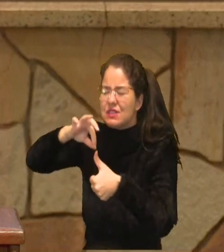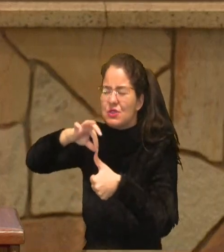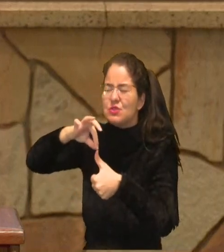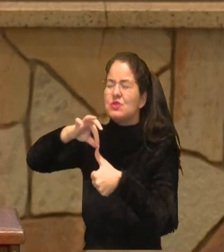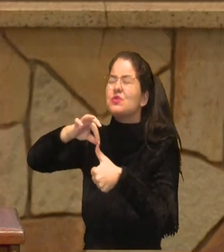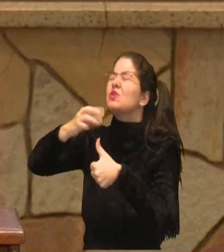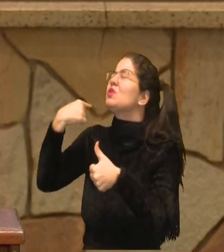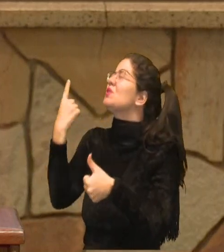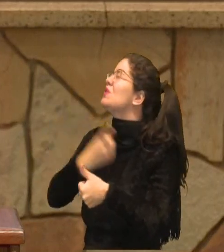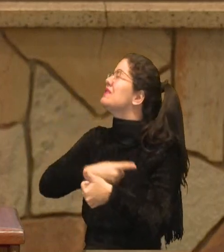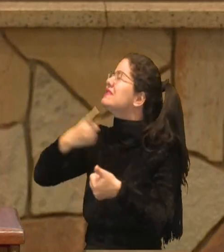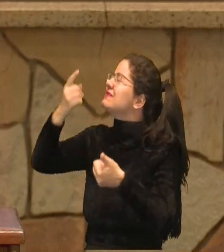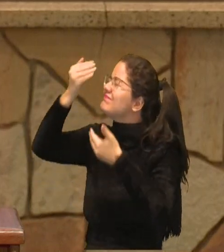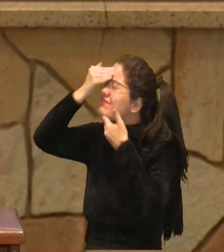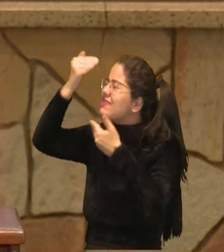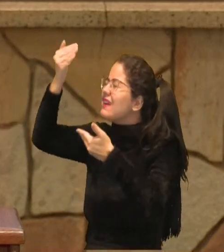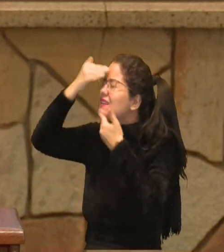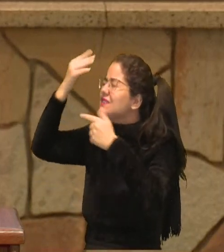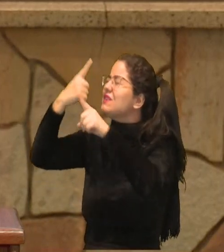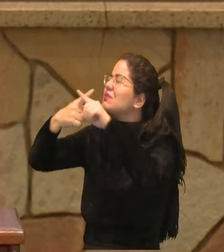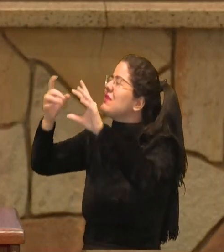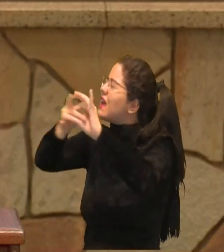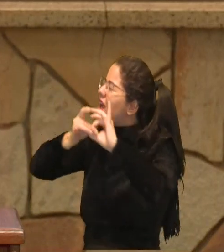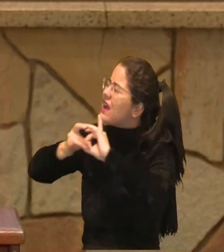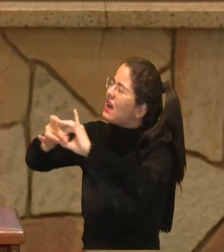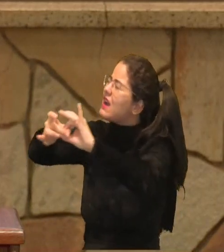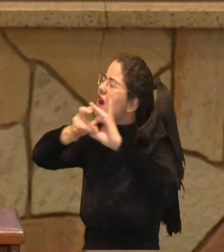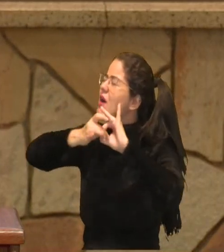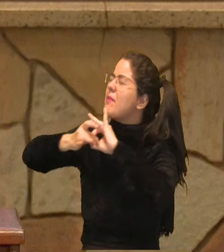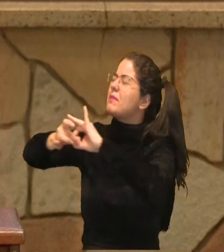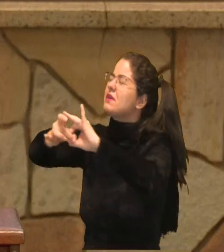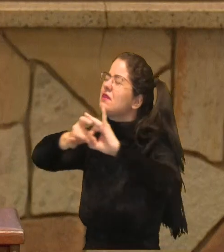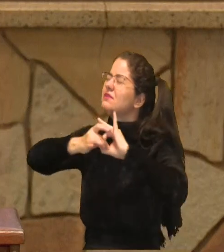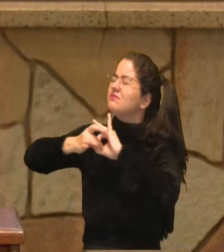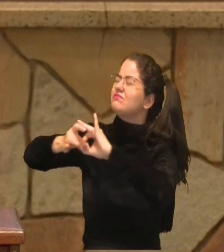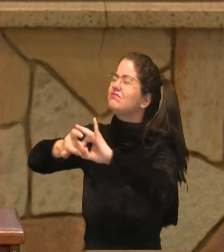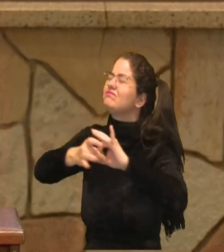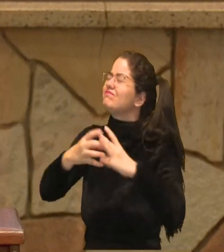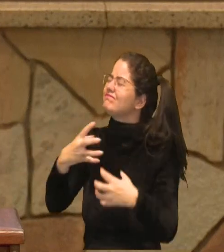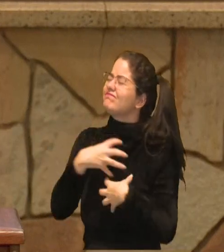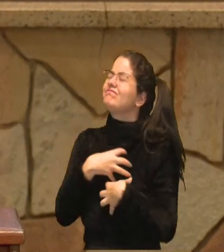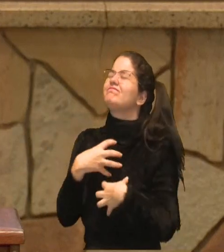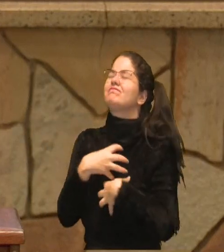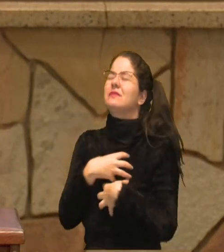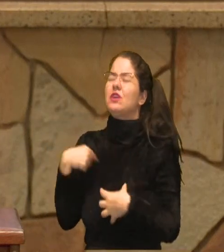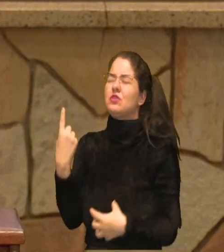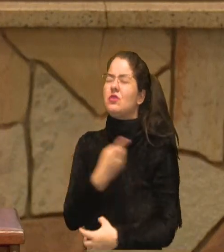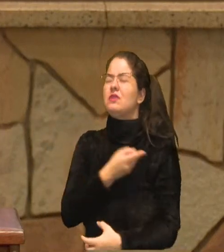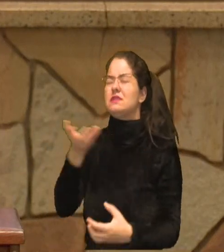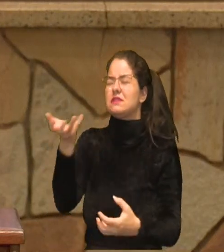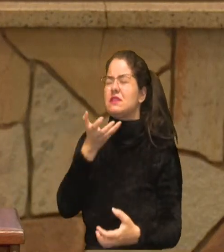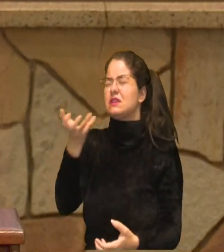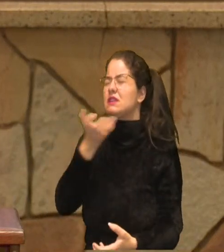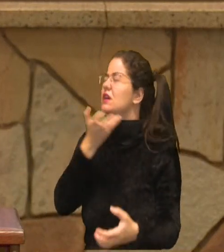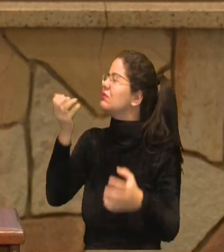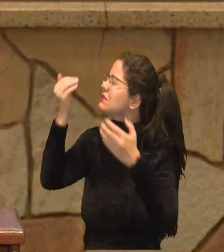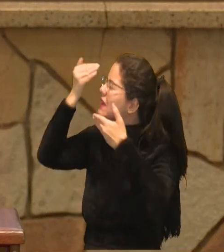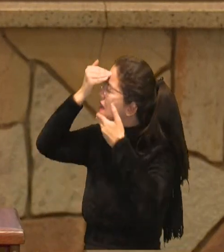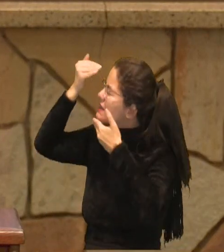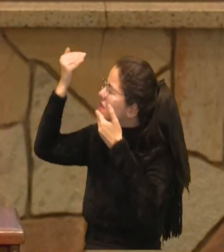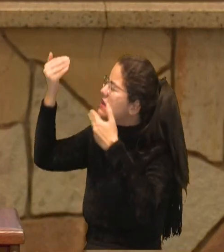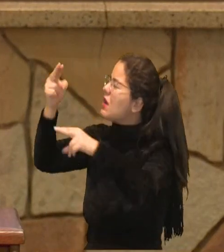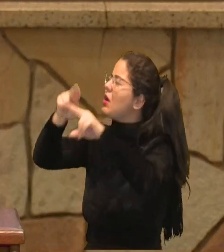Santo Espírito exerce em nossas vidas e em Tua igreja. E mais uma vez queremos agradecer, Pai, pelos